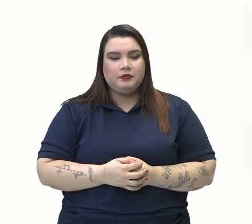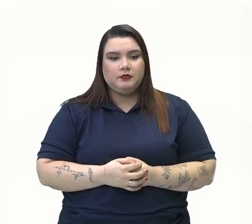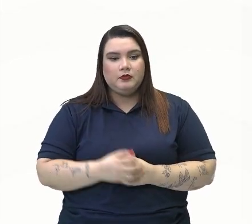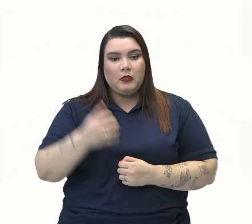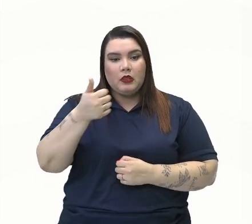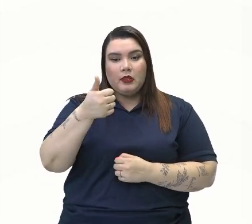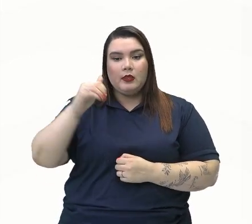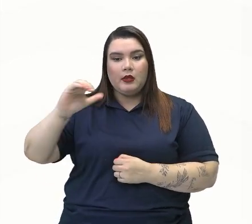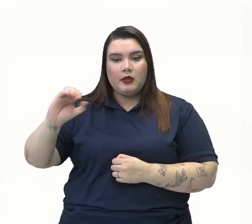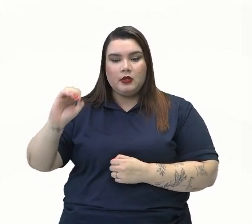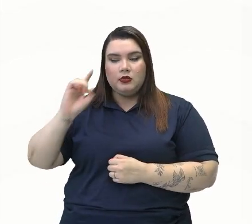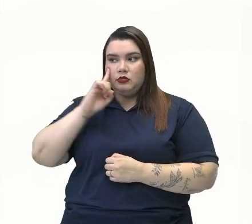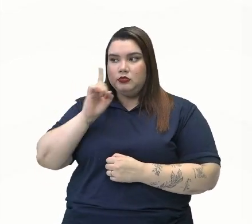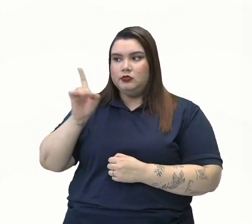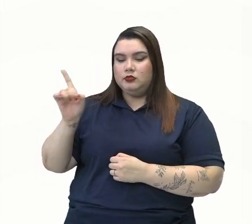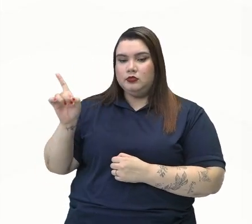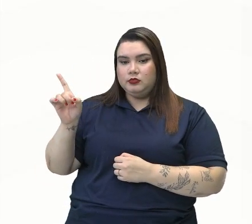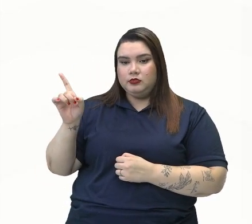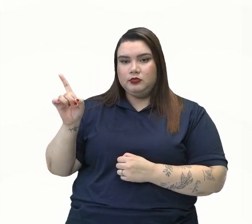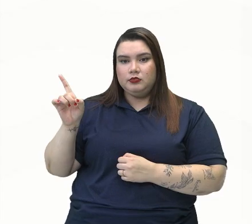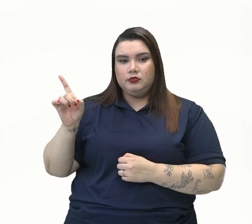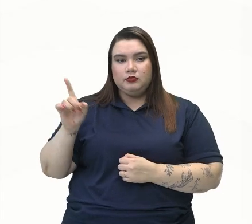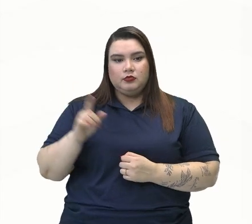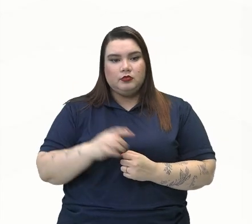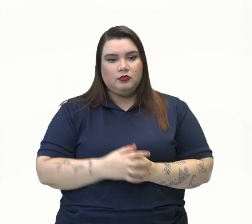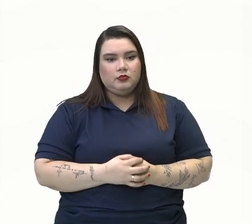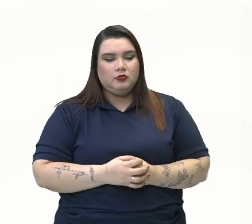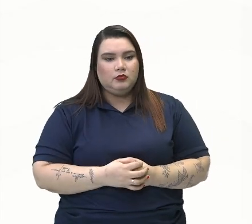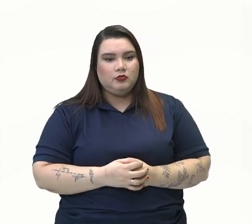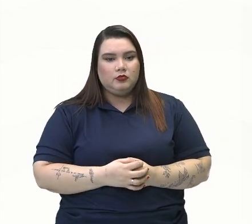10º, right to a fair trial.